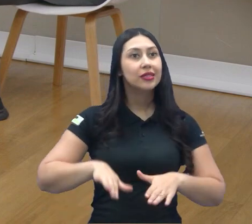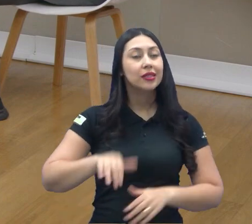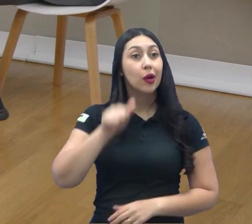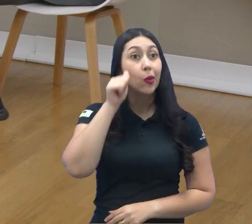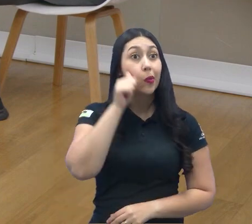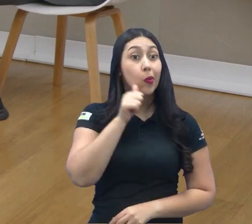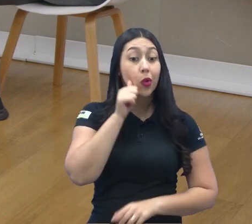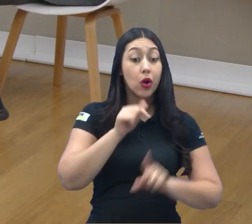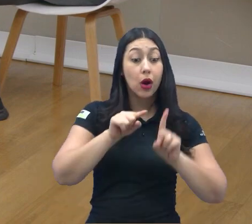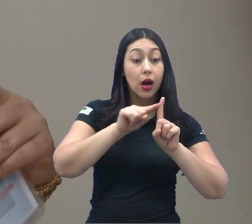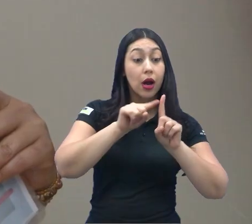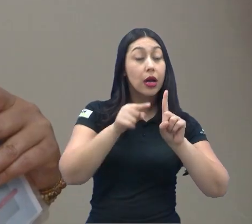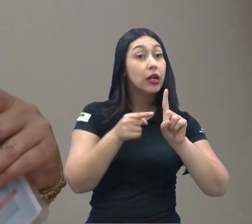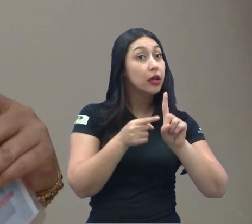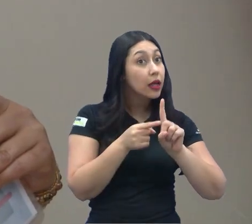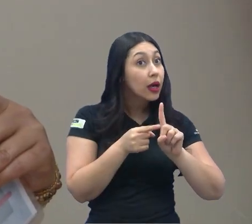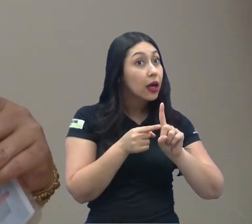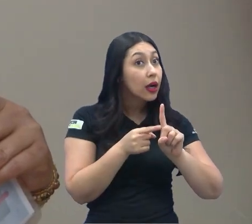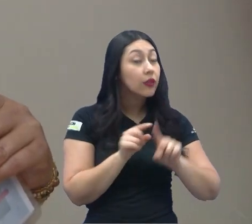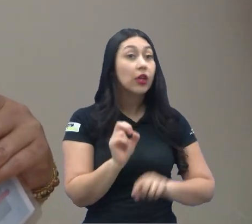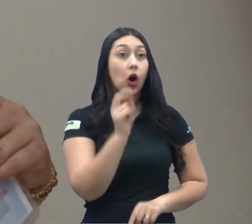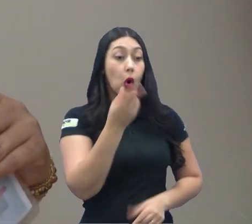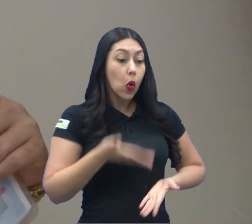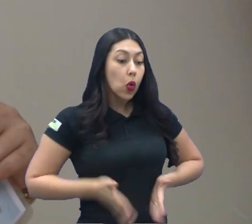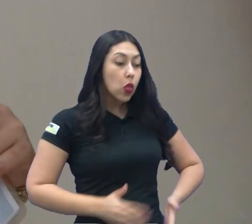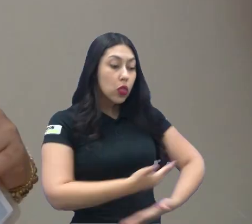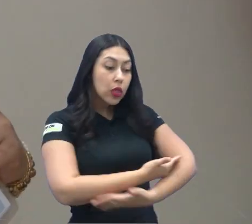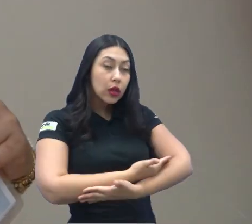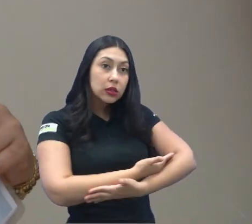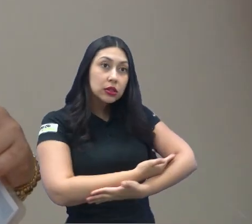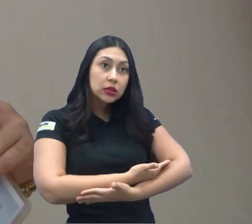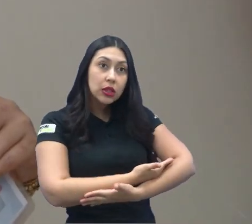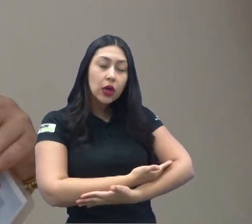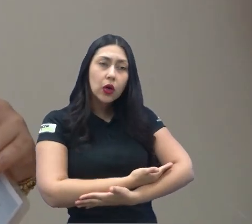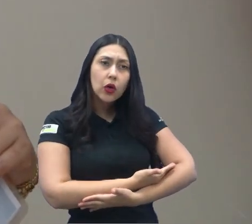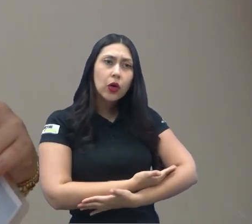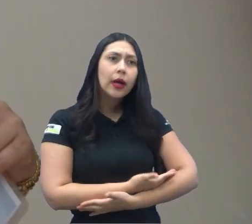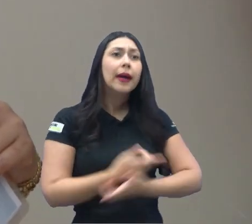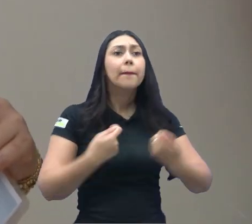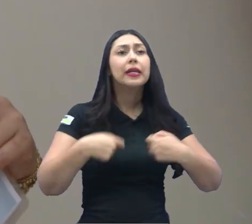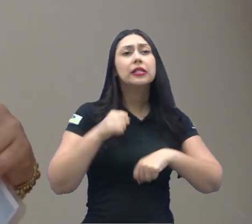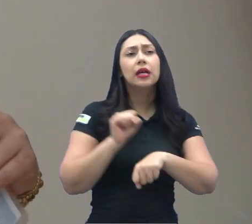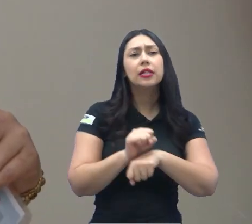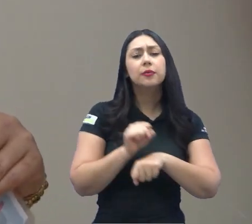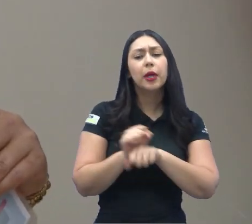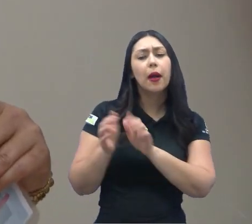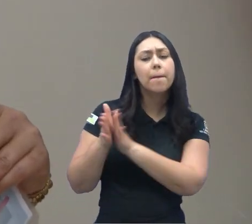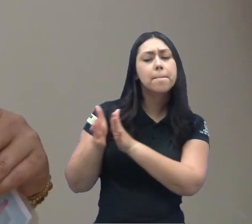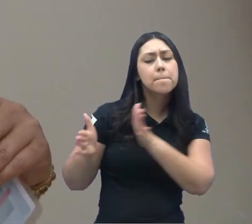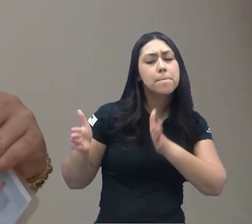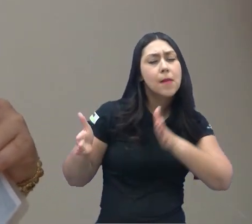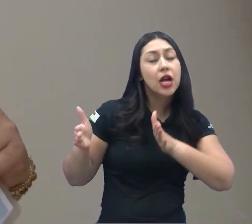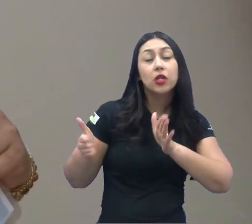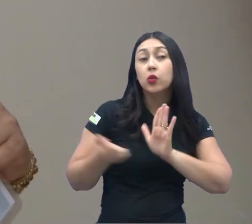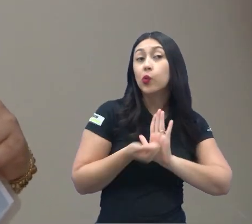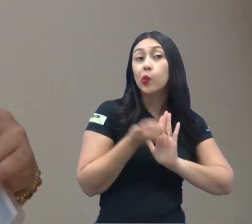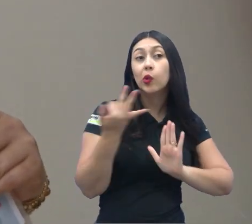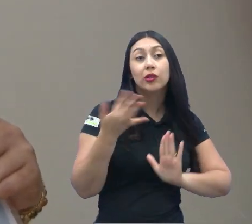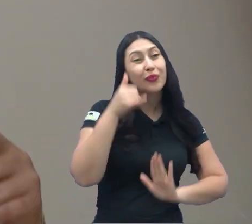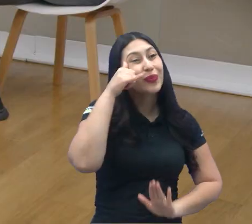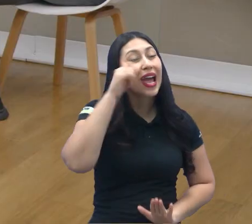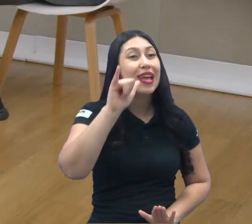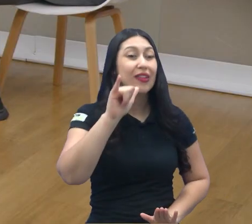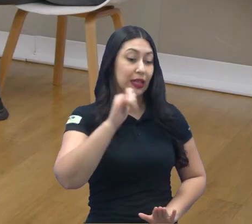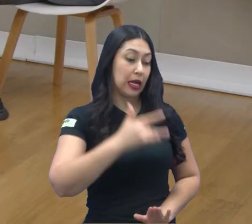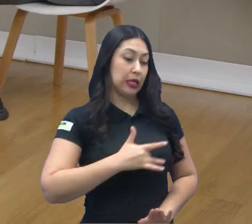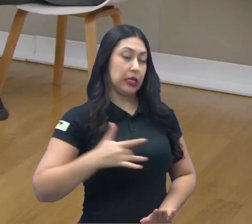a gente, as mamães que acabaram de ter bebê, qual que é o tempo que elas devem esperar para tomar cuidado, para não prejudicar a saúde delas e até dessa